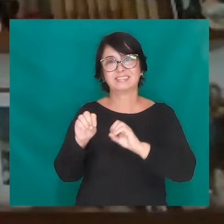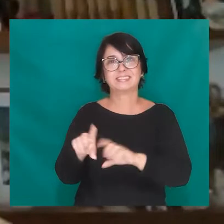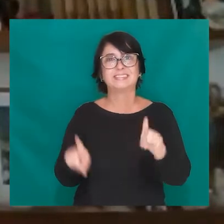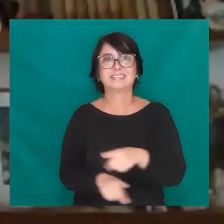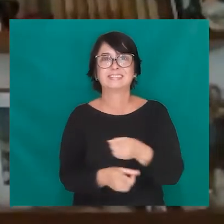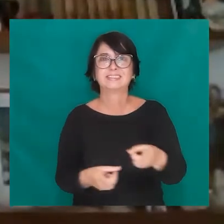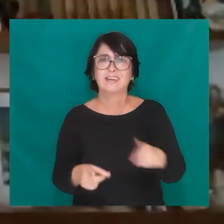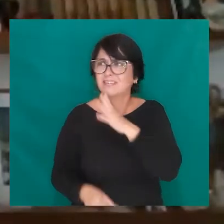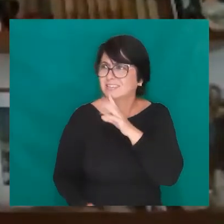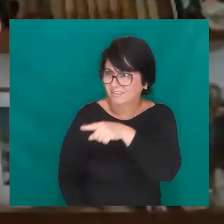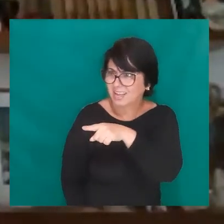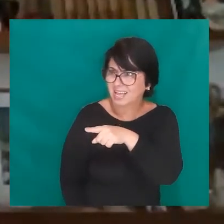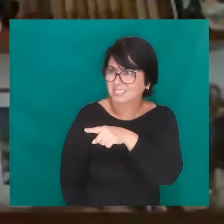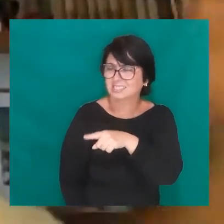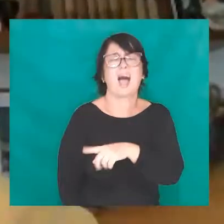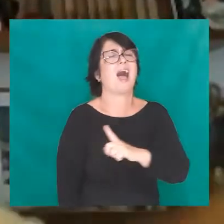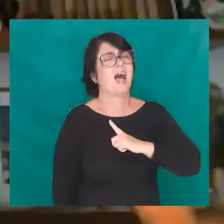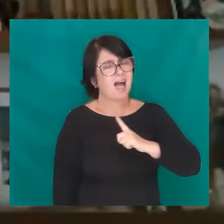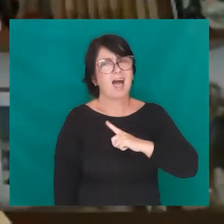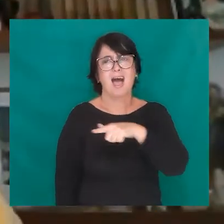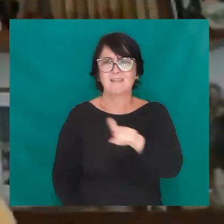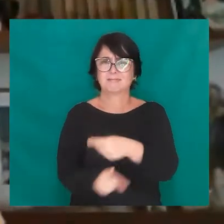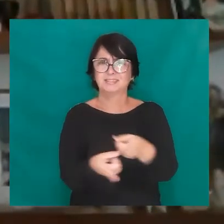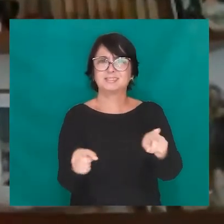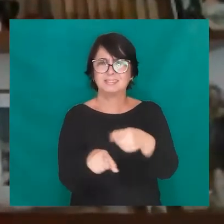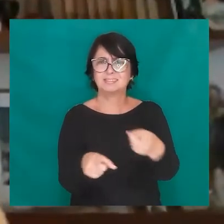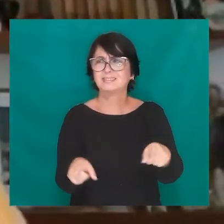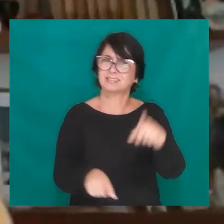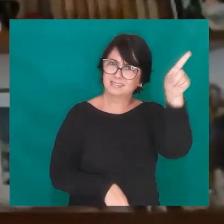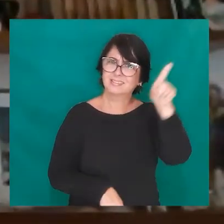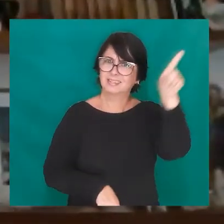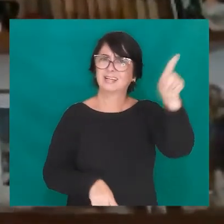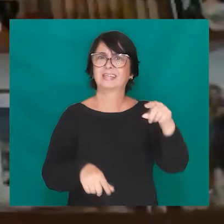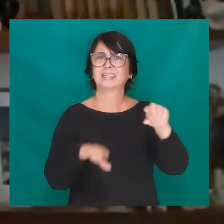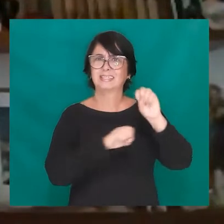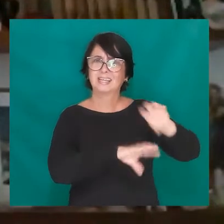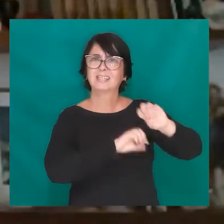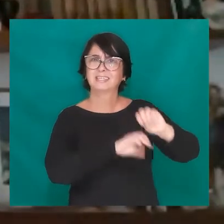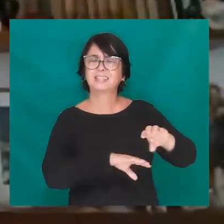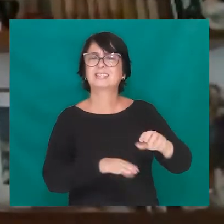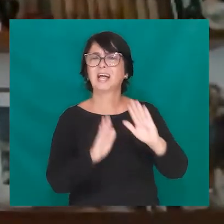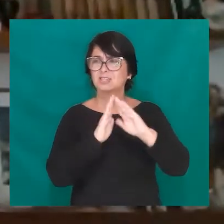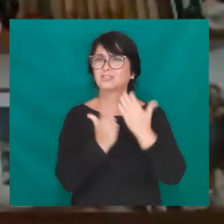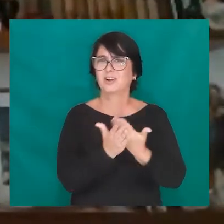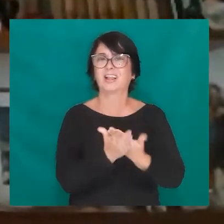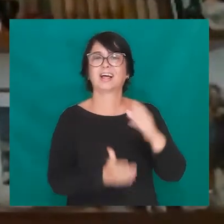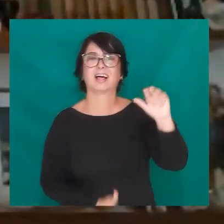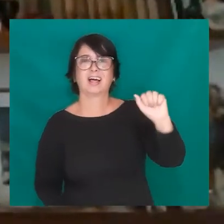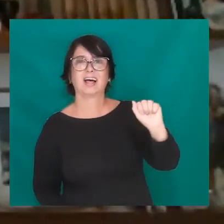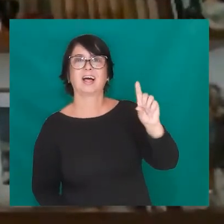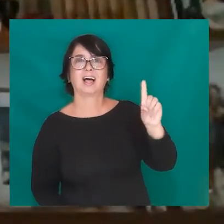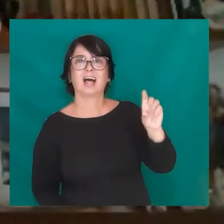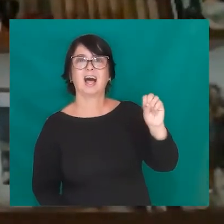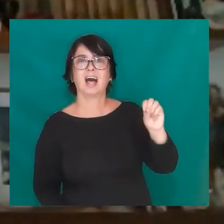fala assim, ah, não, poxa, você aqui está no Antônio Adolfo, esse músico aqui está tocando pra caramba, ele veio lá da Antônio Adolfo. Então, como é que surgiu,